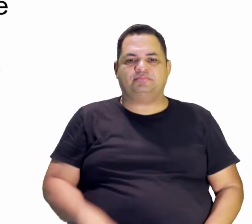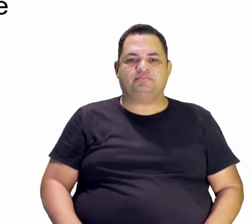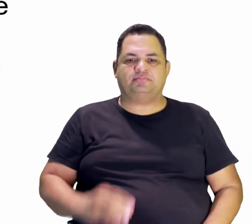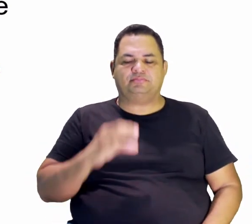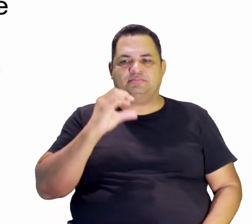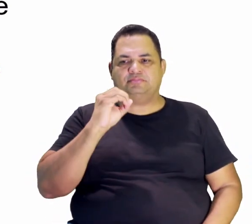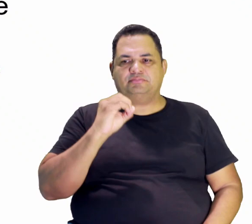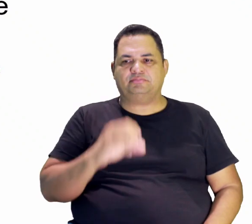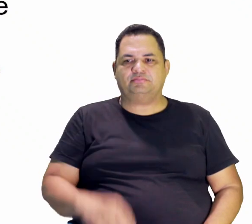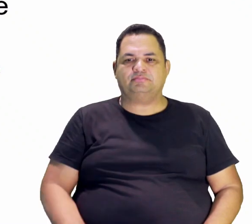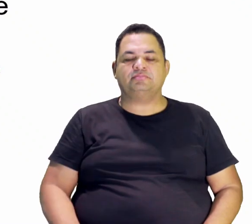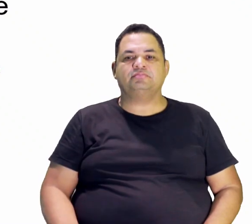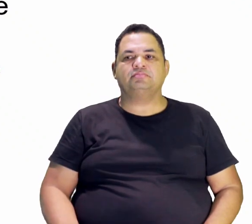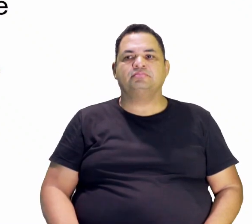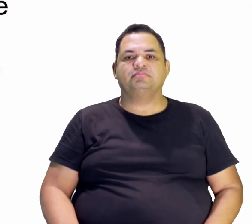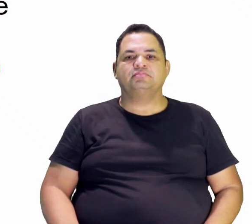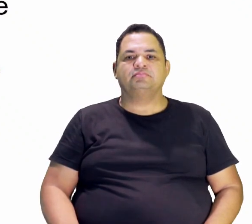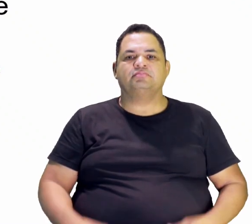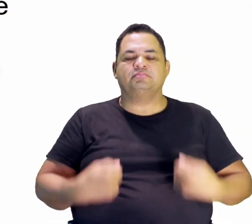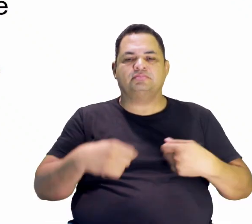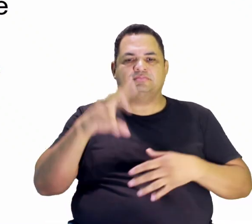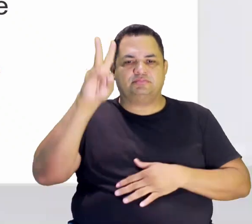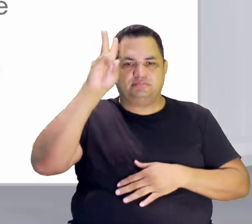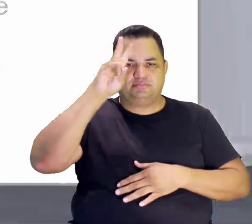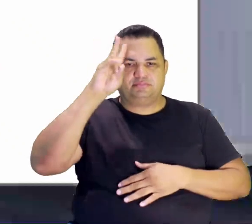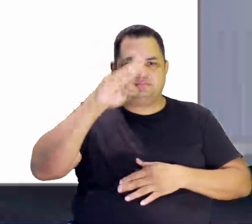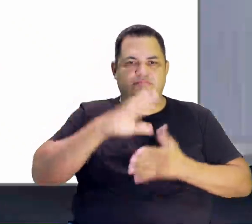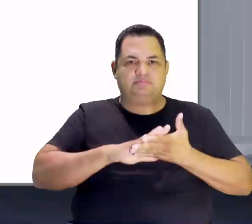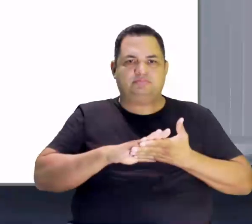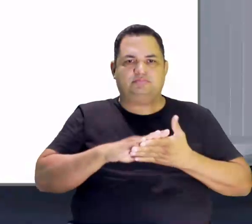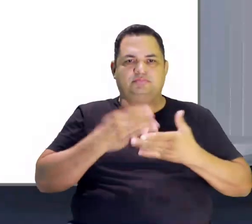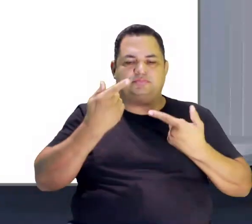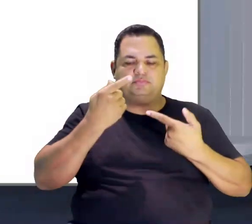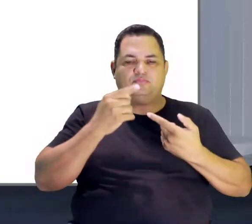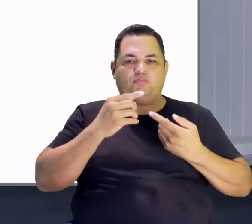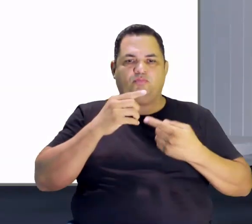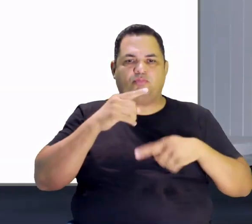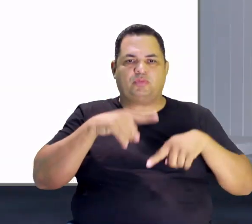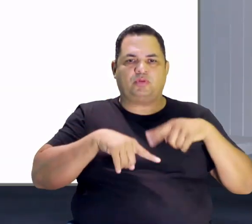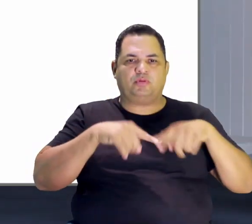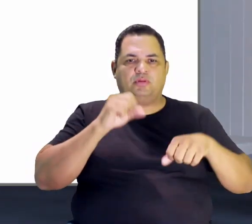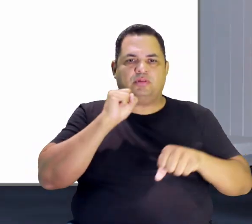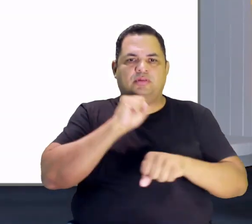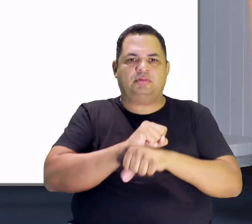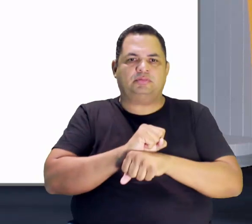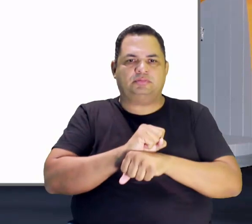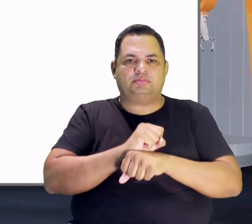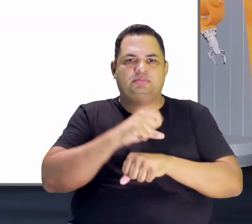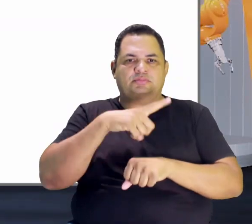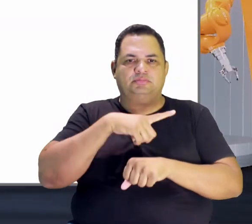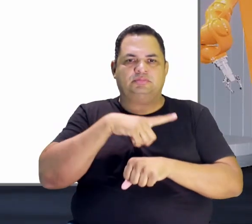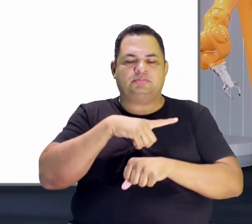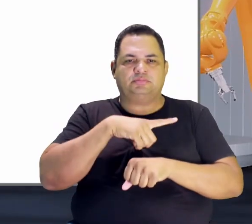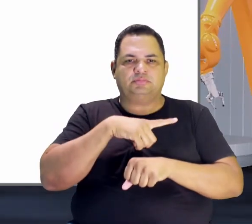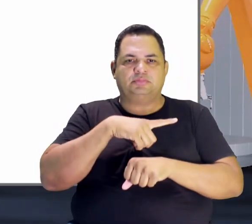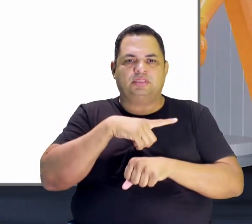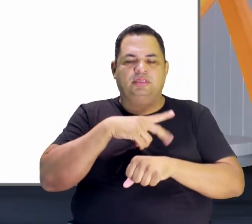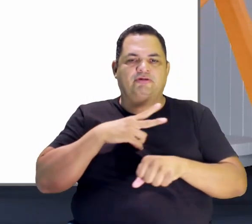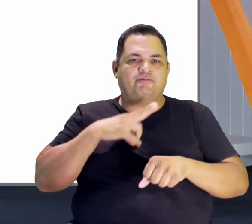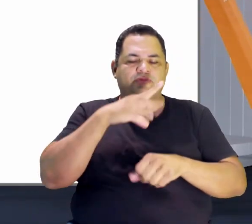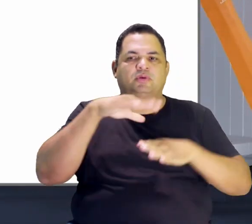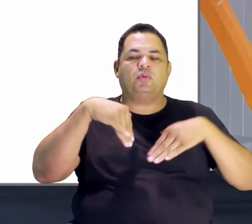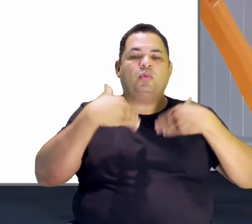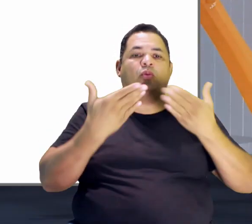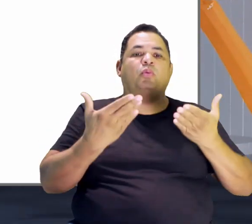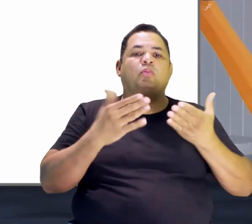zero. O pessoal tem que lembrar que um corpo está parado, tá? Existe força sobre ele. Qual é a